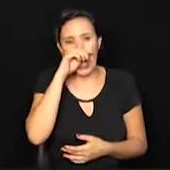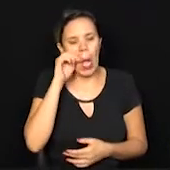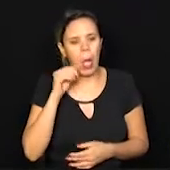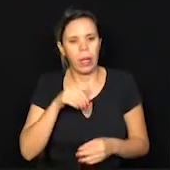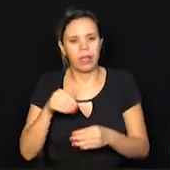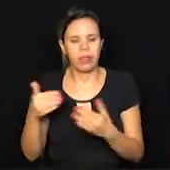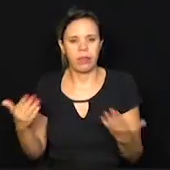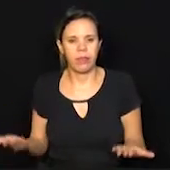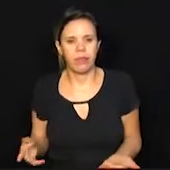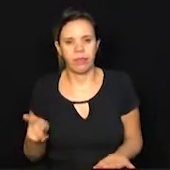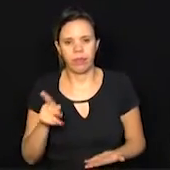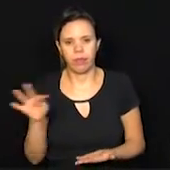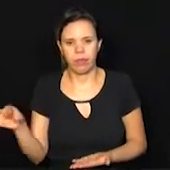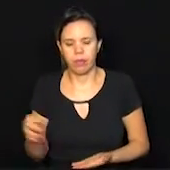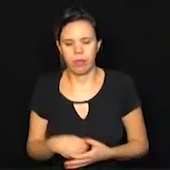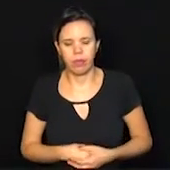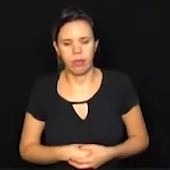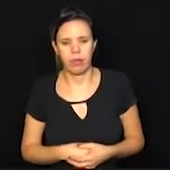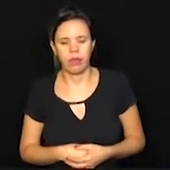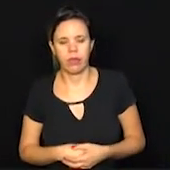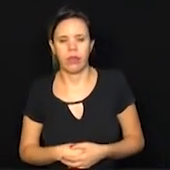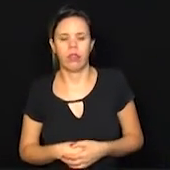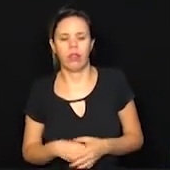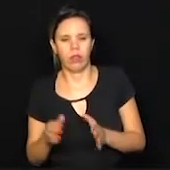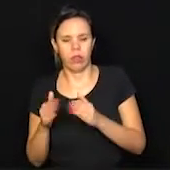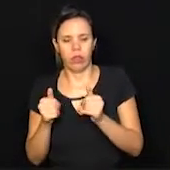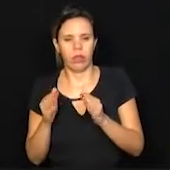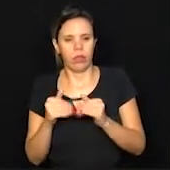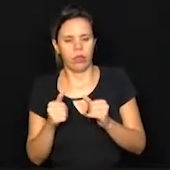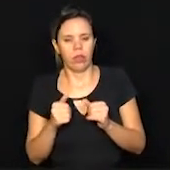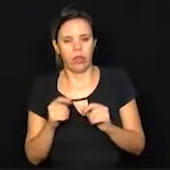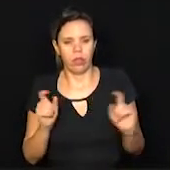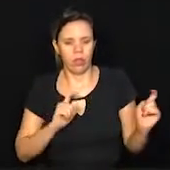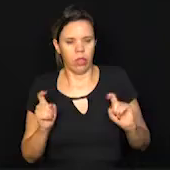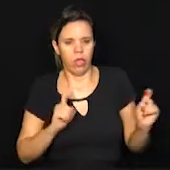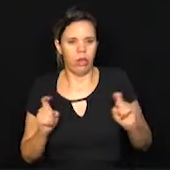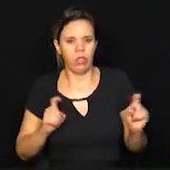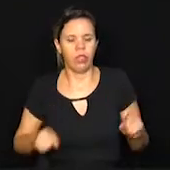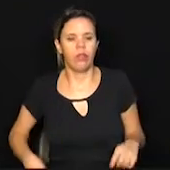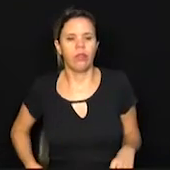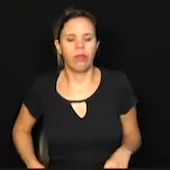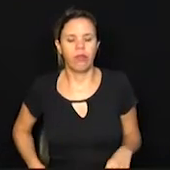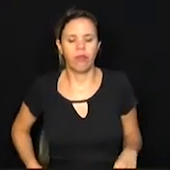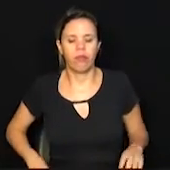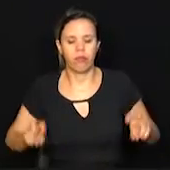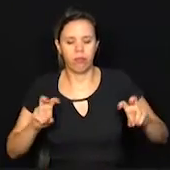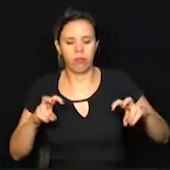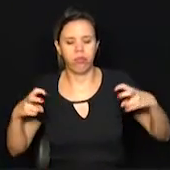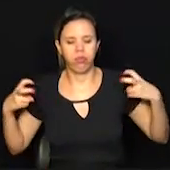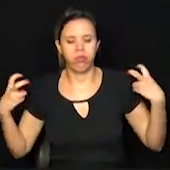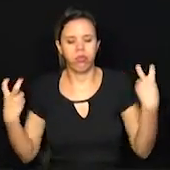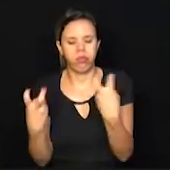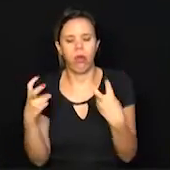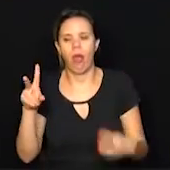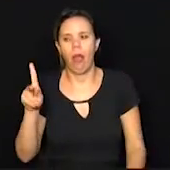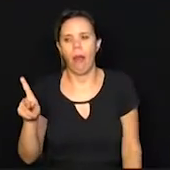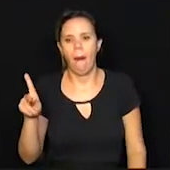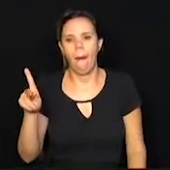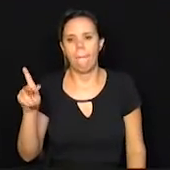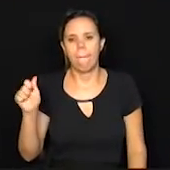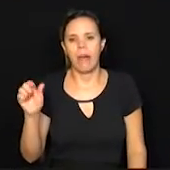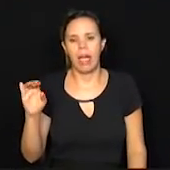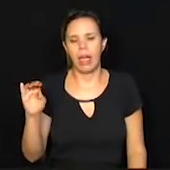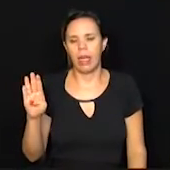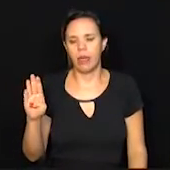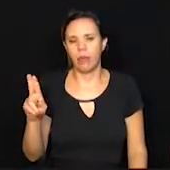para as eleições diretas foi o PT com vulcão comício lá no Pacaembu né e depois em 84